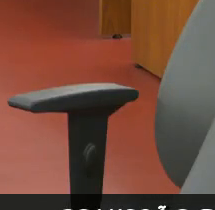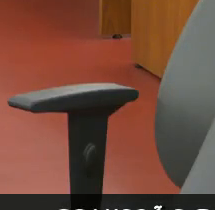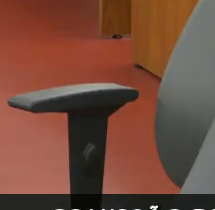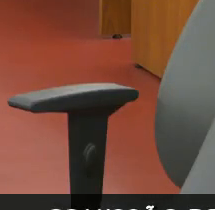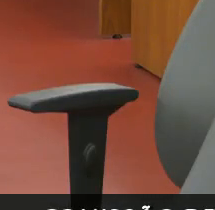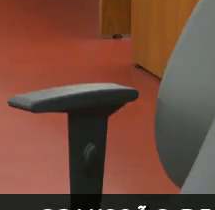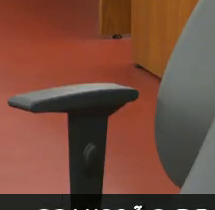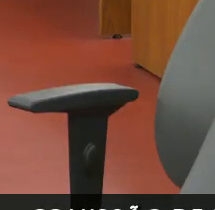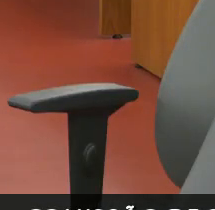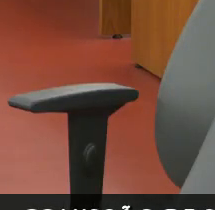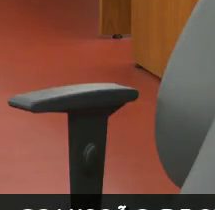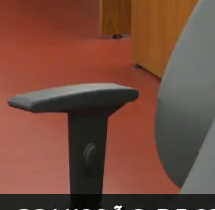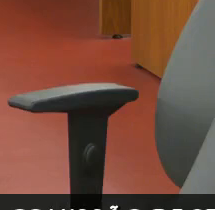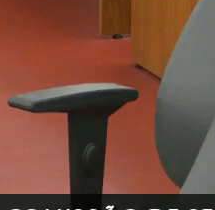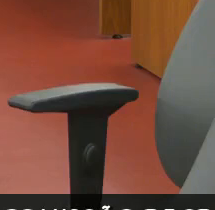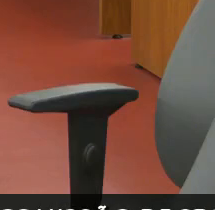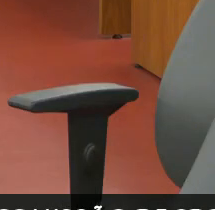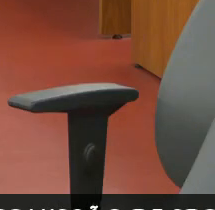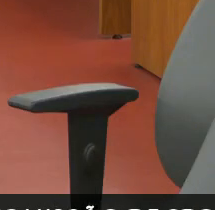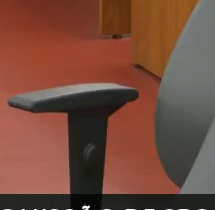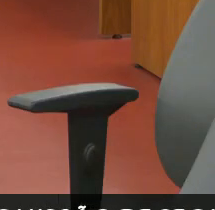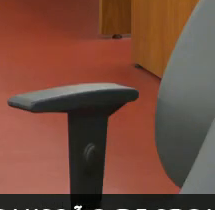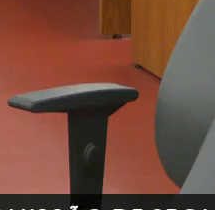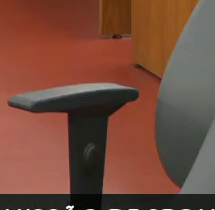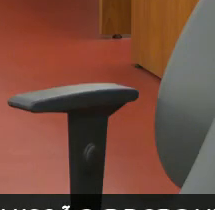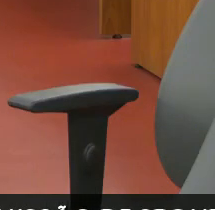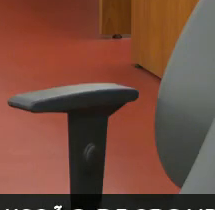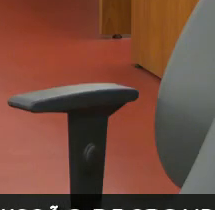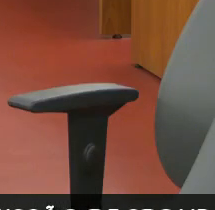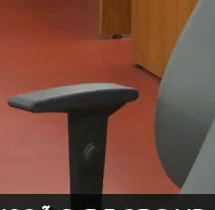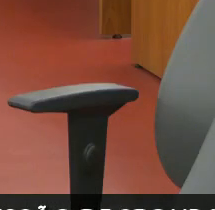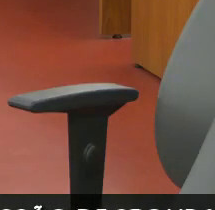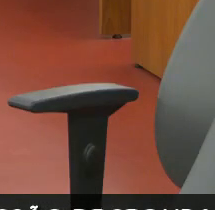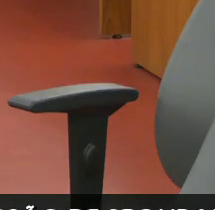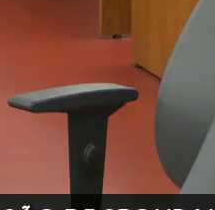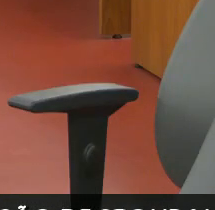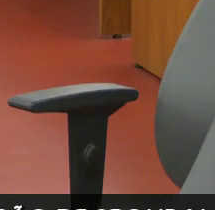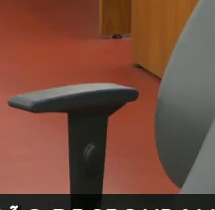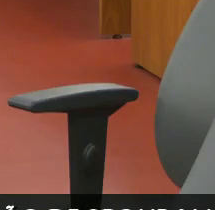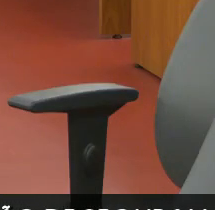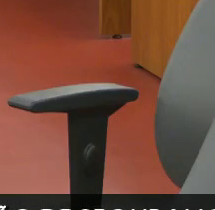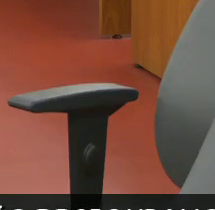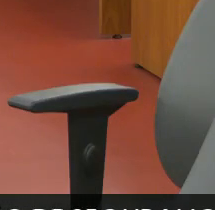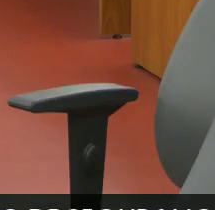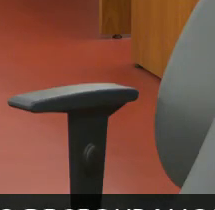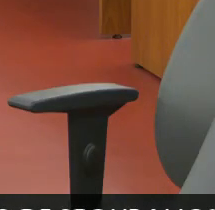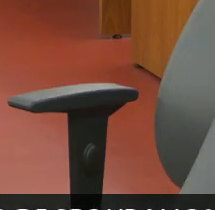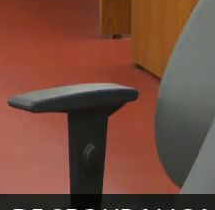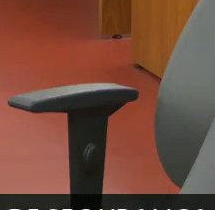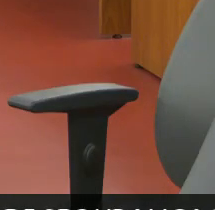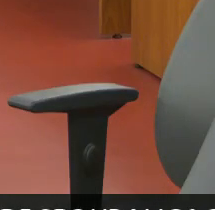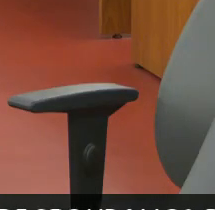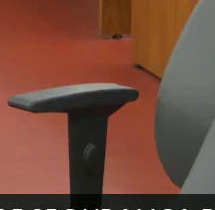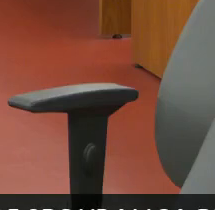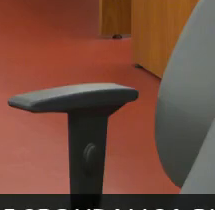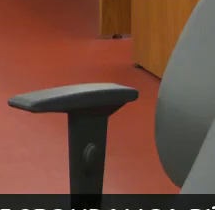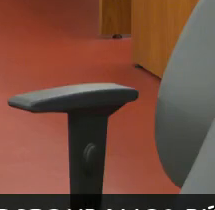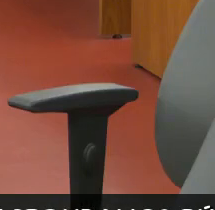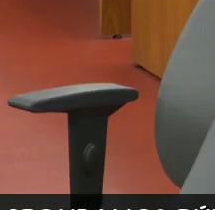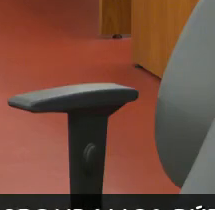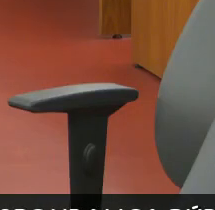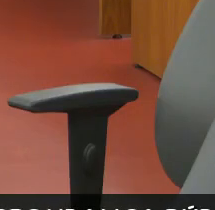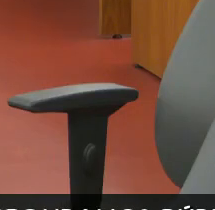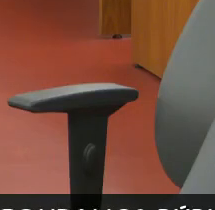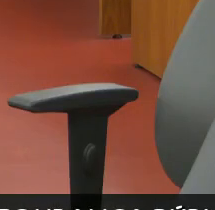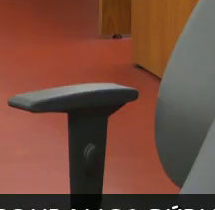do ilustre no líder da bancada do PR eu gosto Gustavo Santana que também reforçou a necessidade